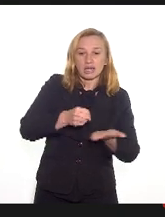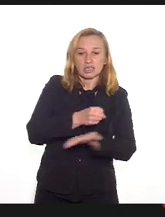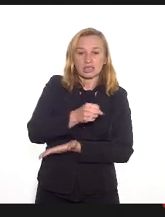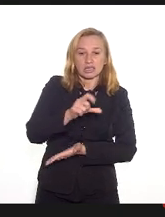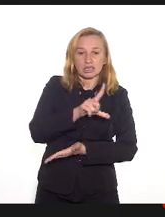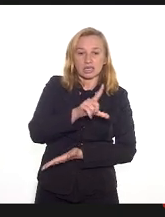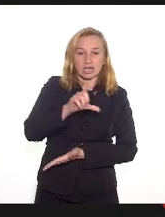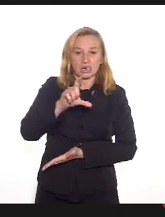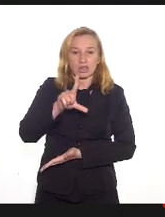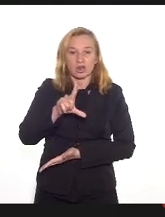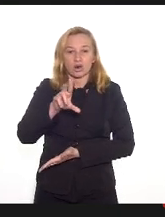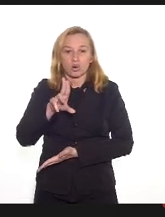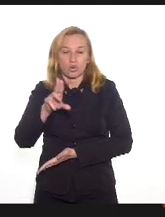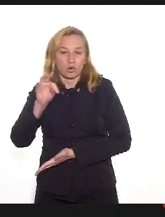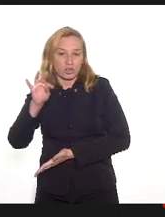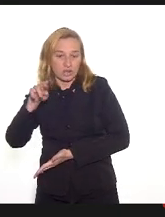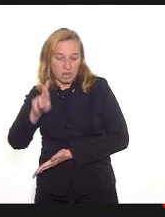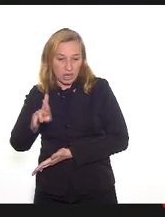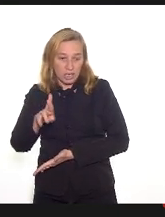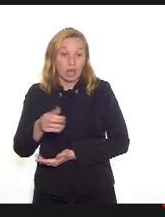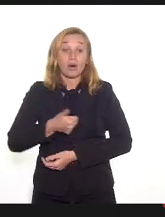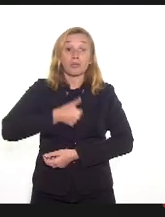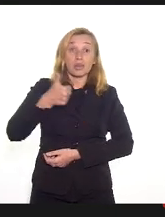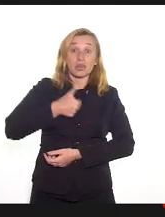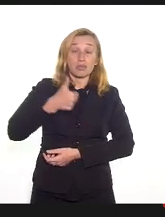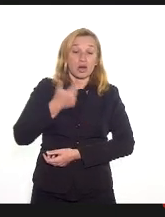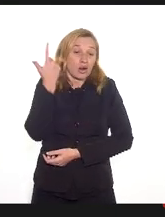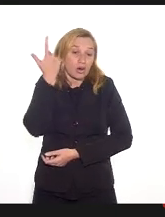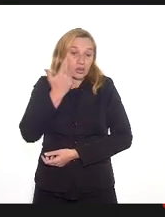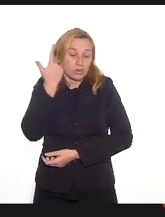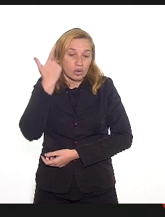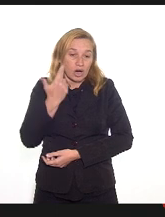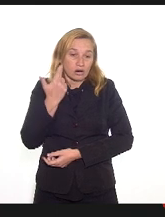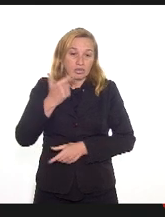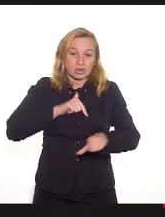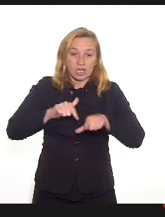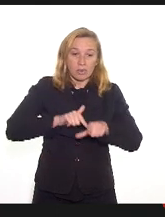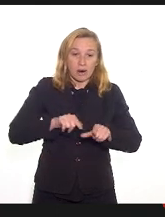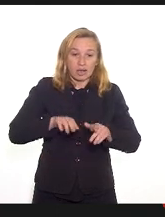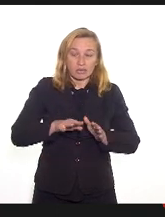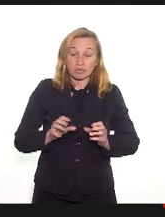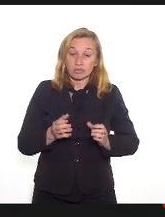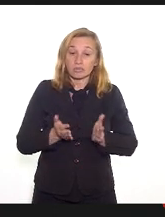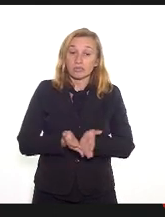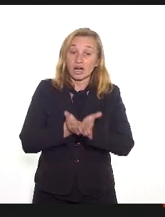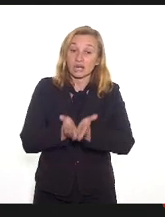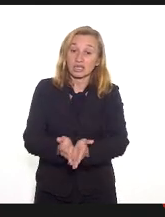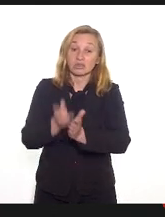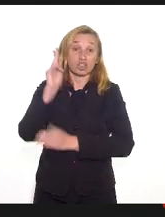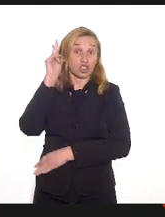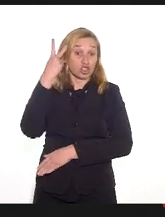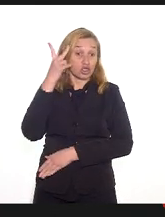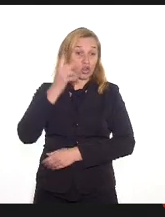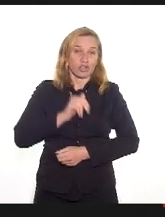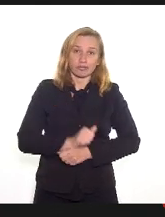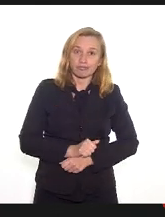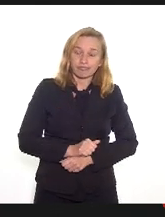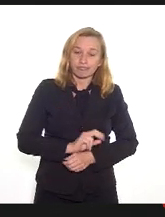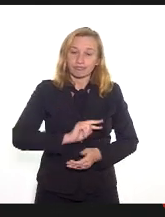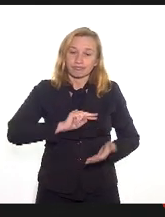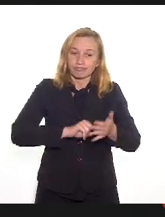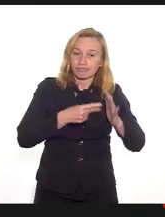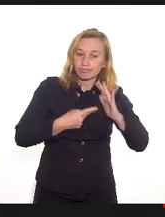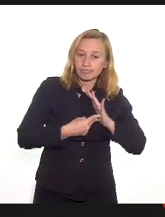clusters? Primeiro, a nossa natural vocação marítima, histórica, né? Isso se traduz